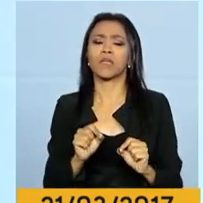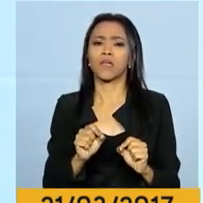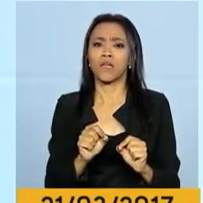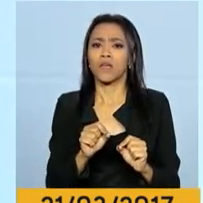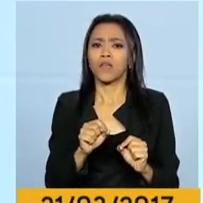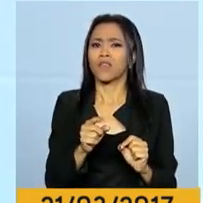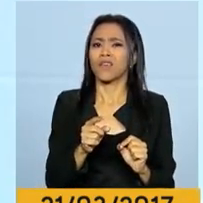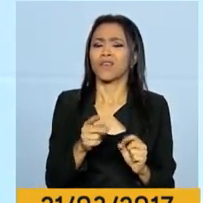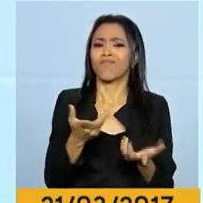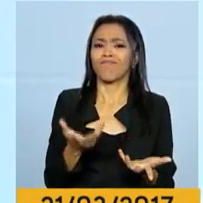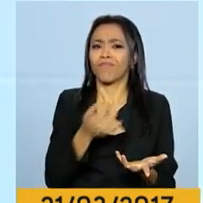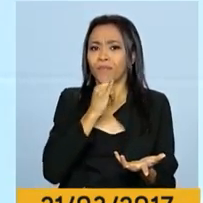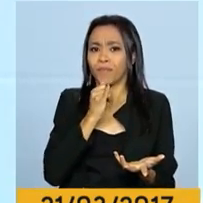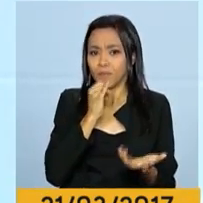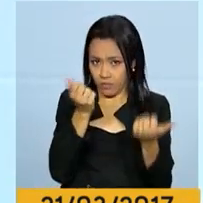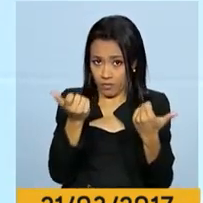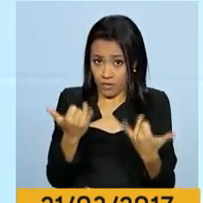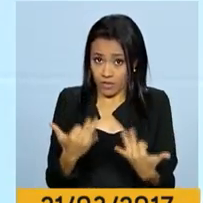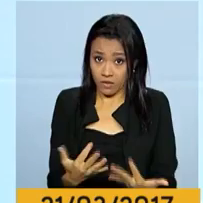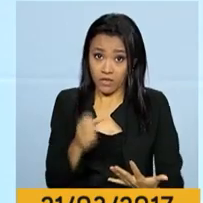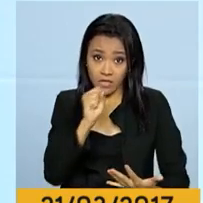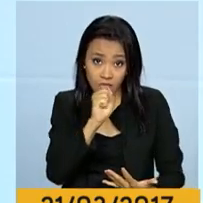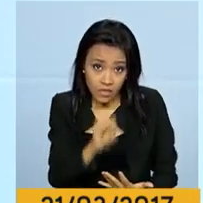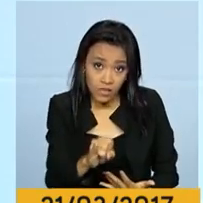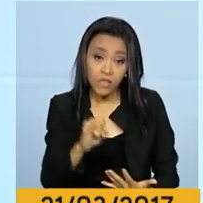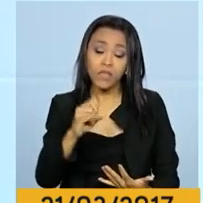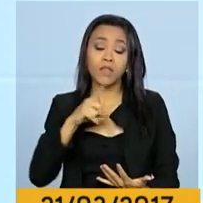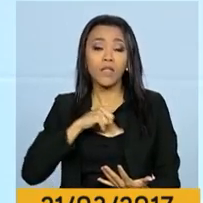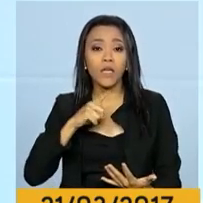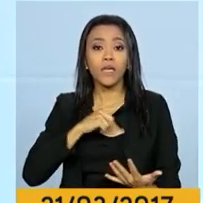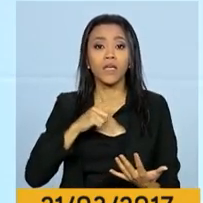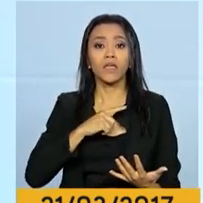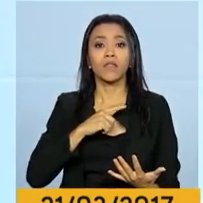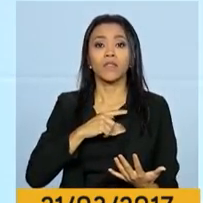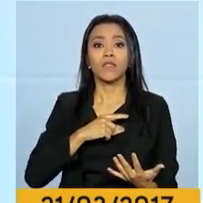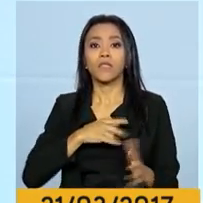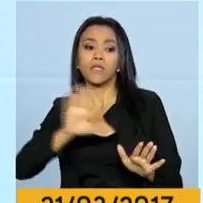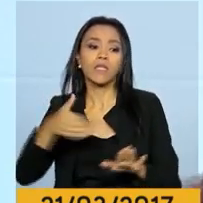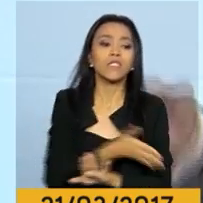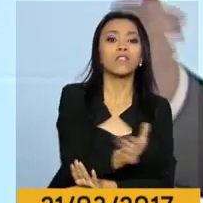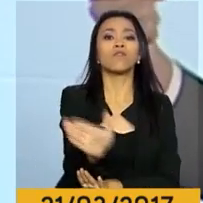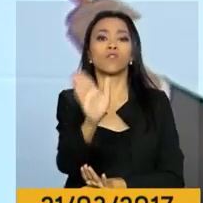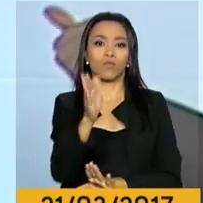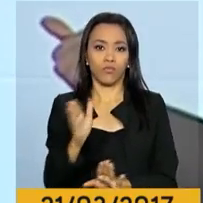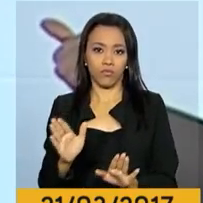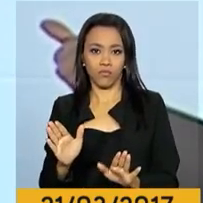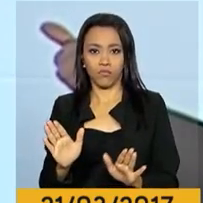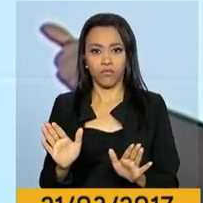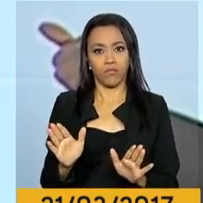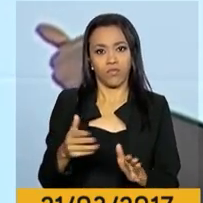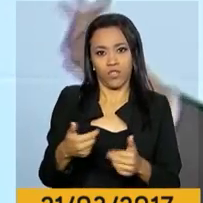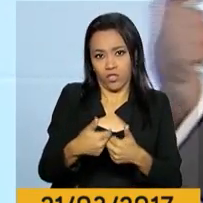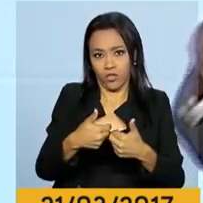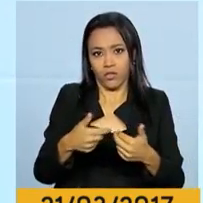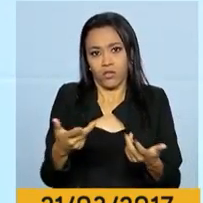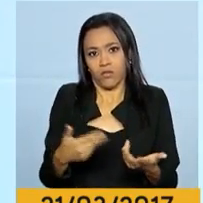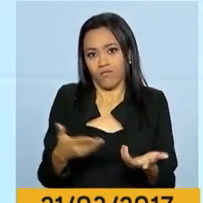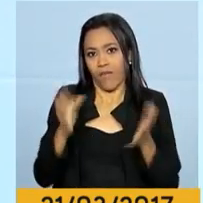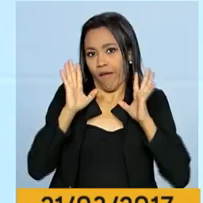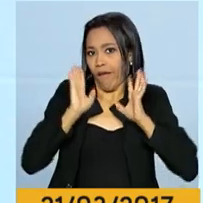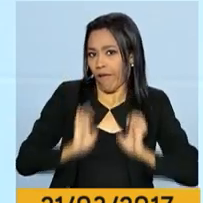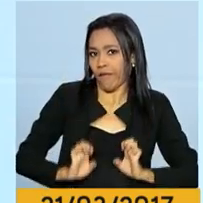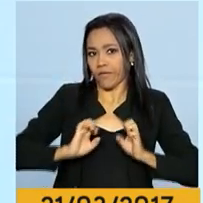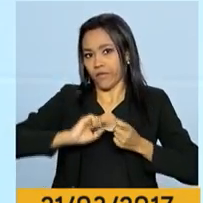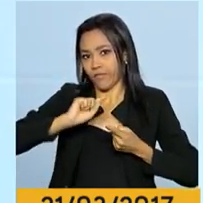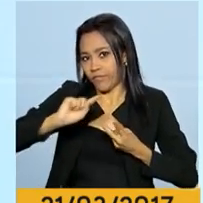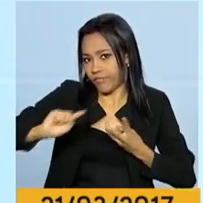não deve ser patrocinada, porque se há desvios, os desvios devem ser apurados como estão sendo apurados e,